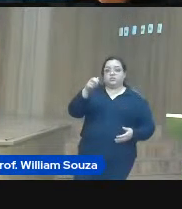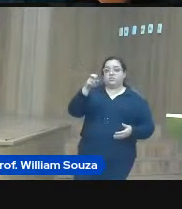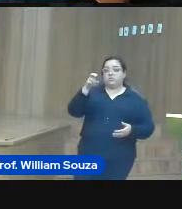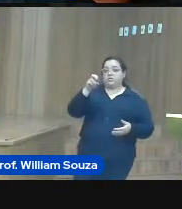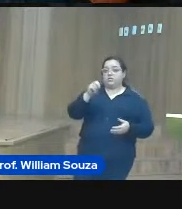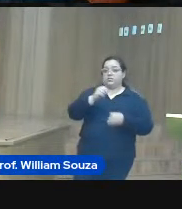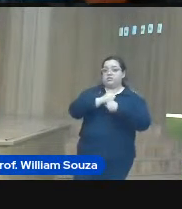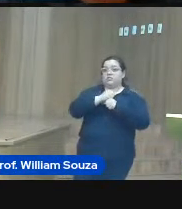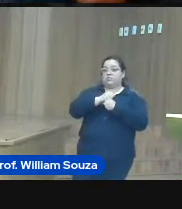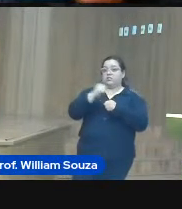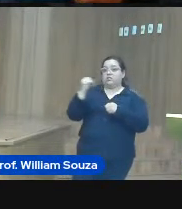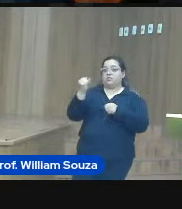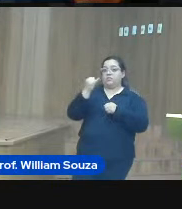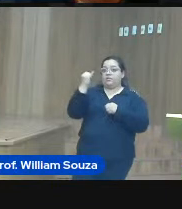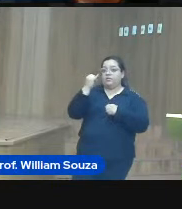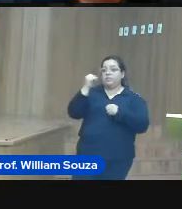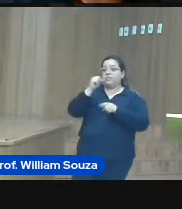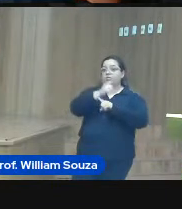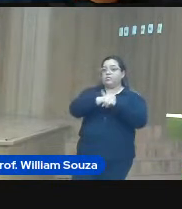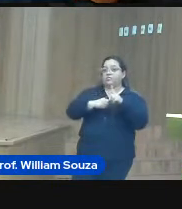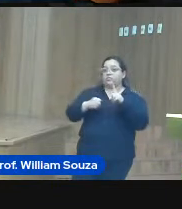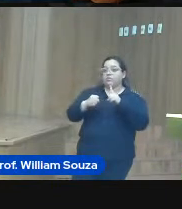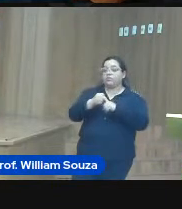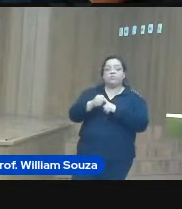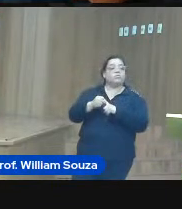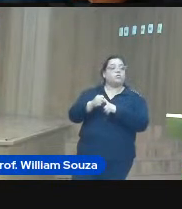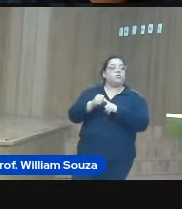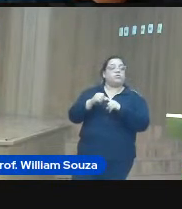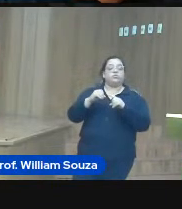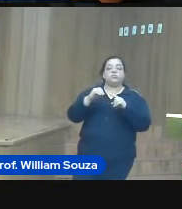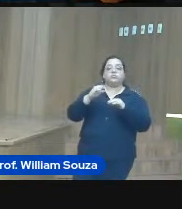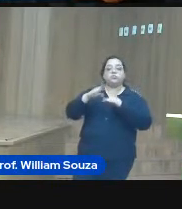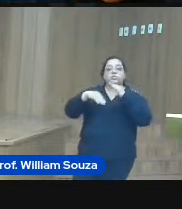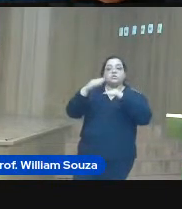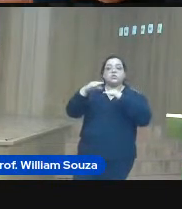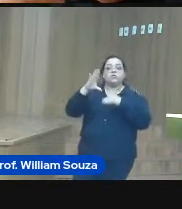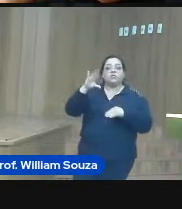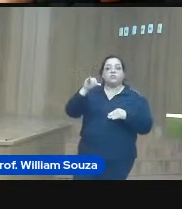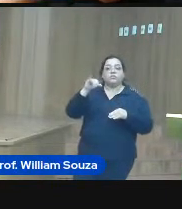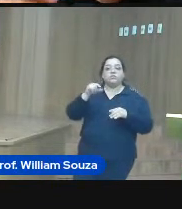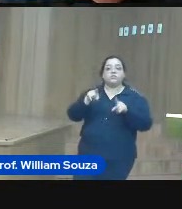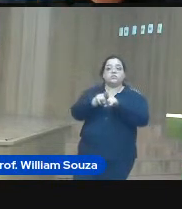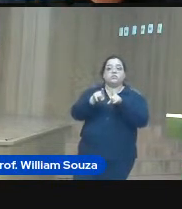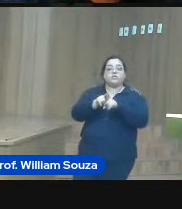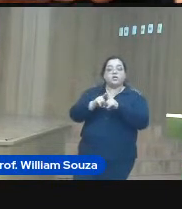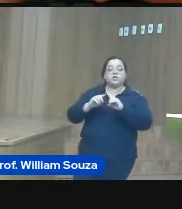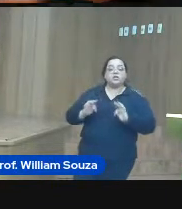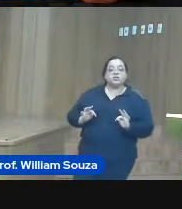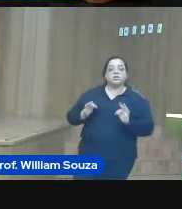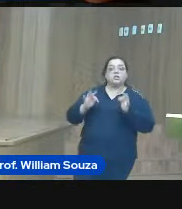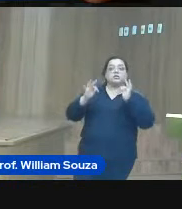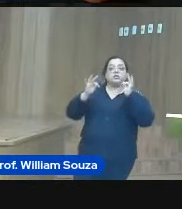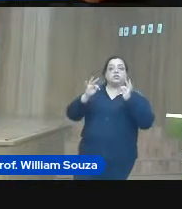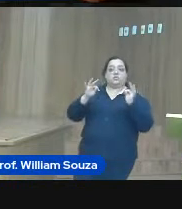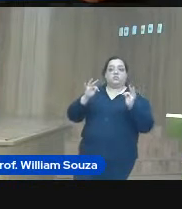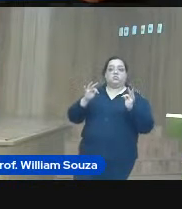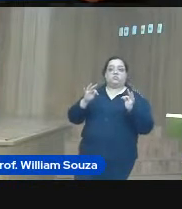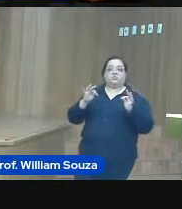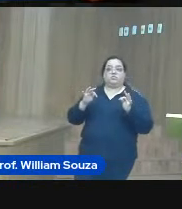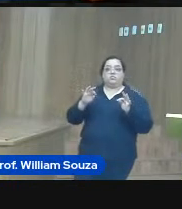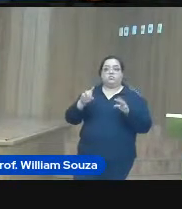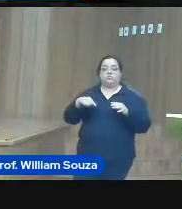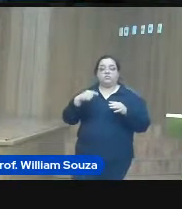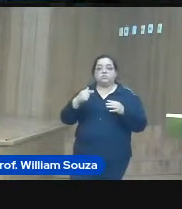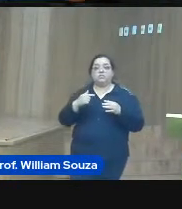justificada por uma sociedade cujo desenvolvimento científico e tecnológico foi considerado urgente e